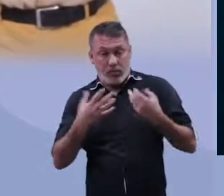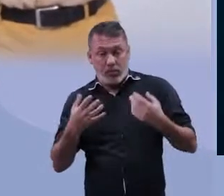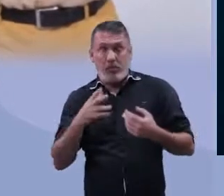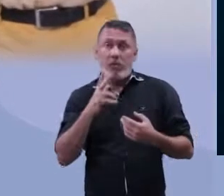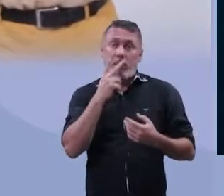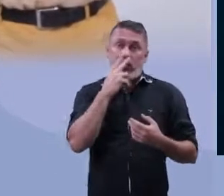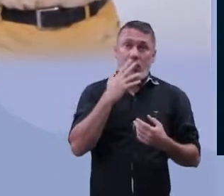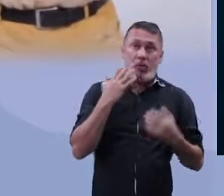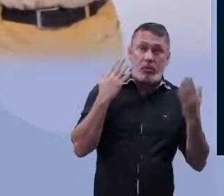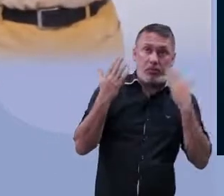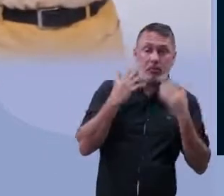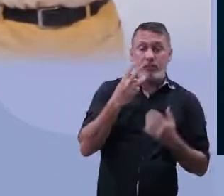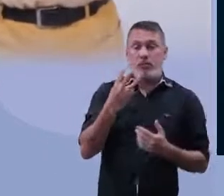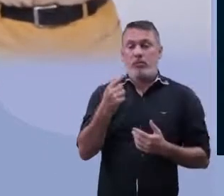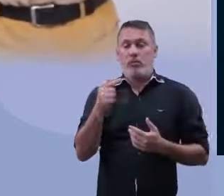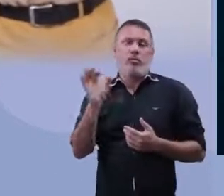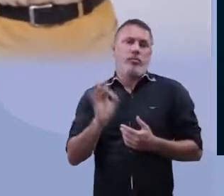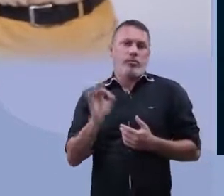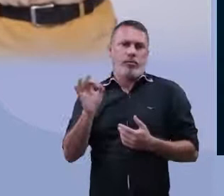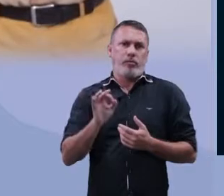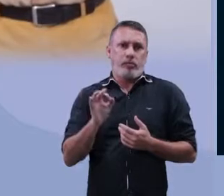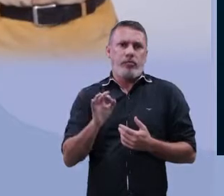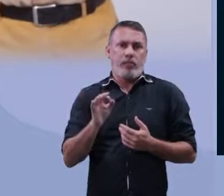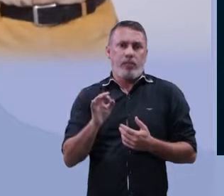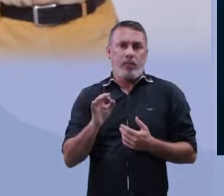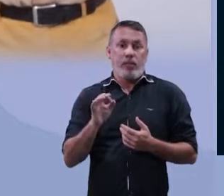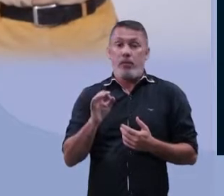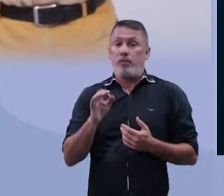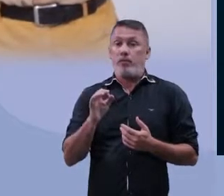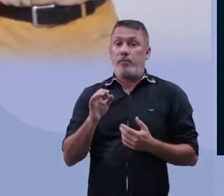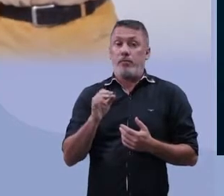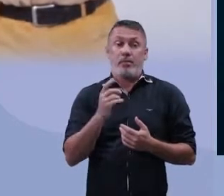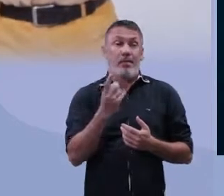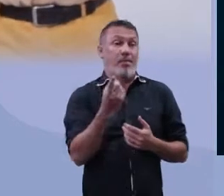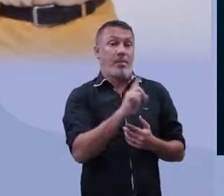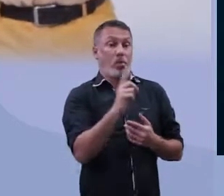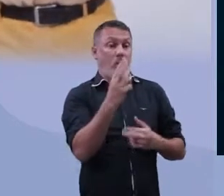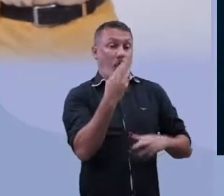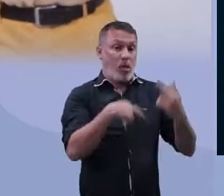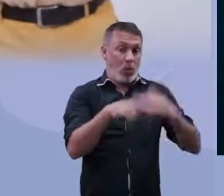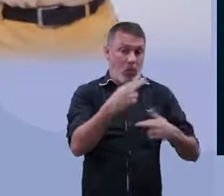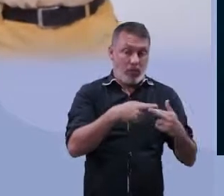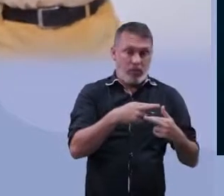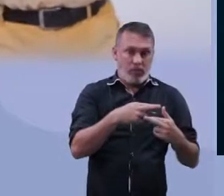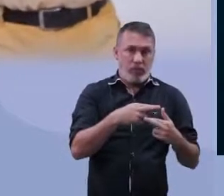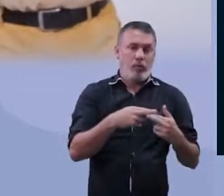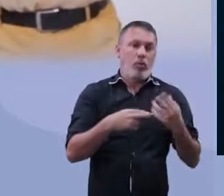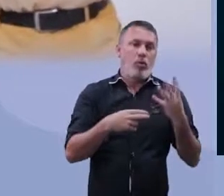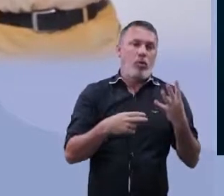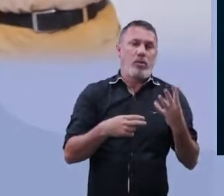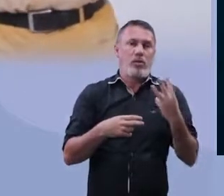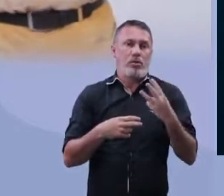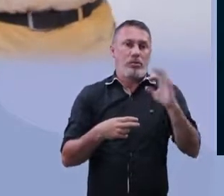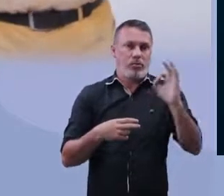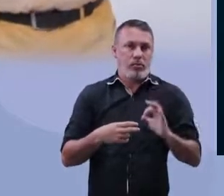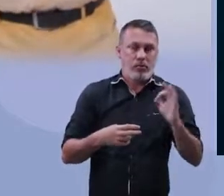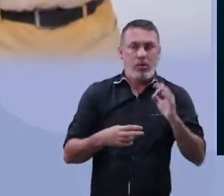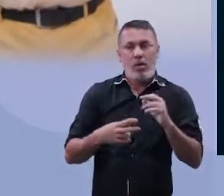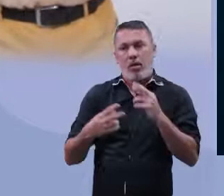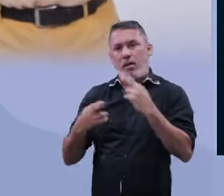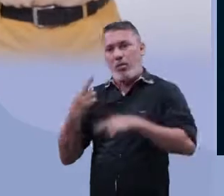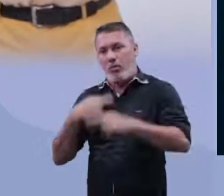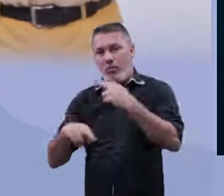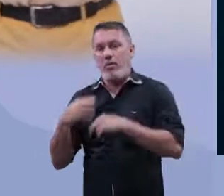de 37%, enquanto que as não renováveis em torno de